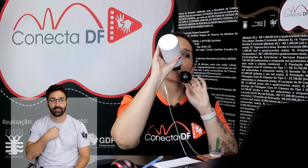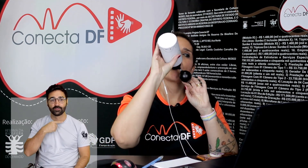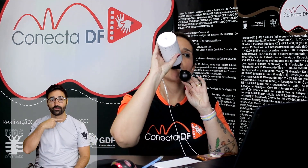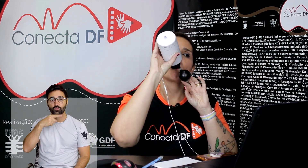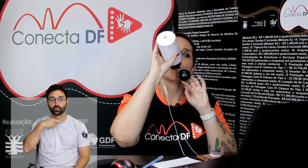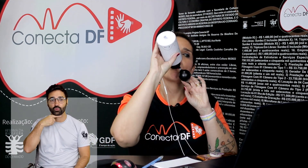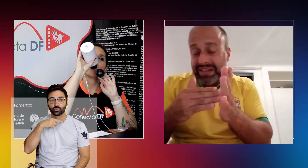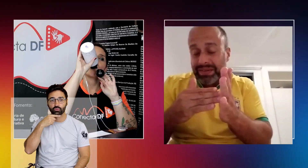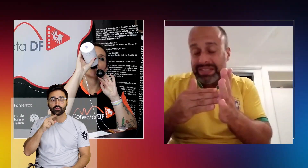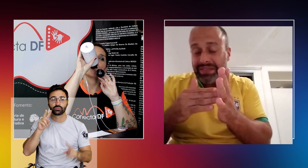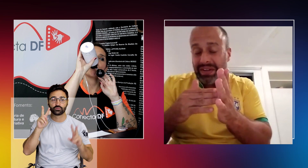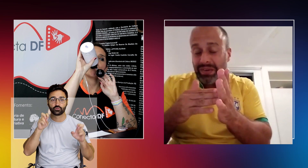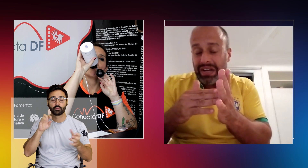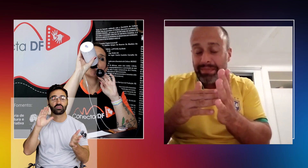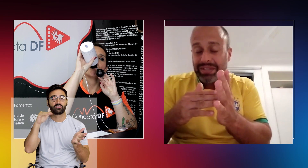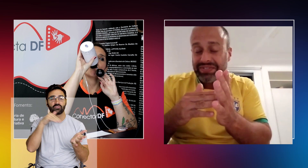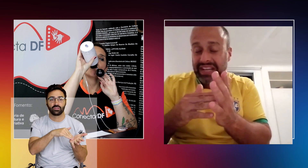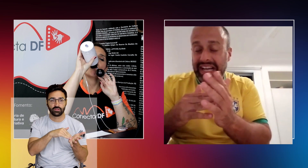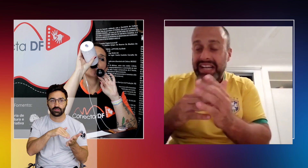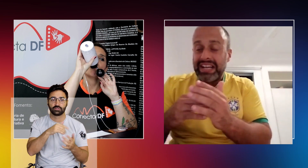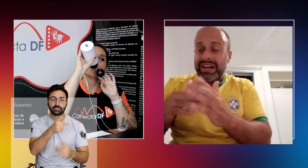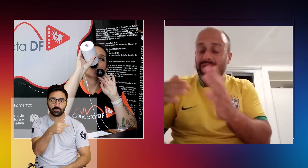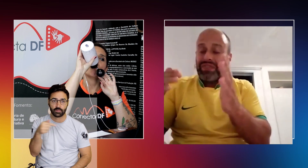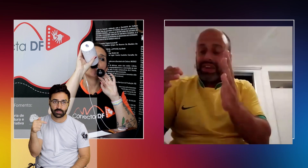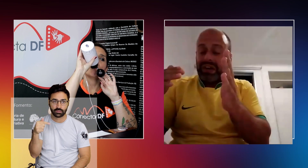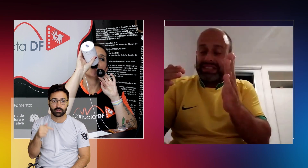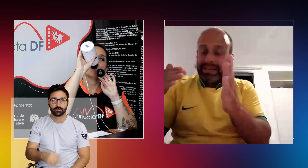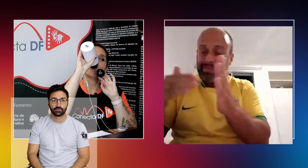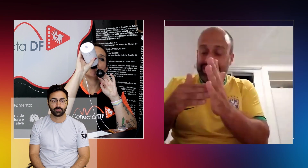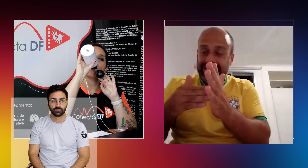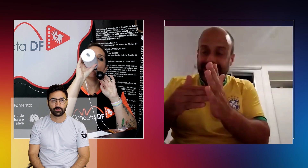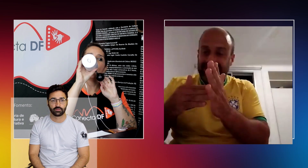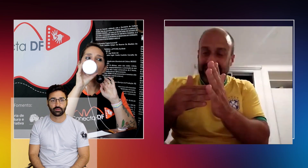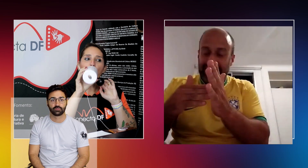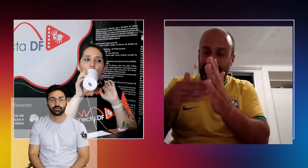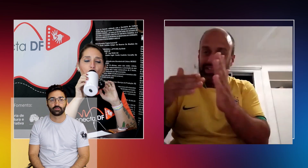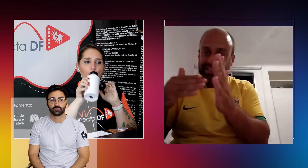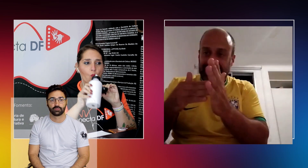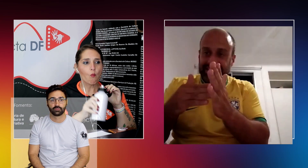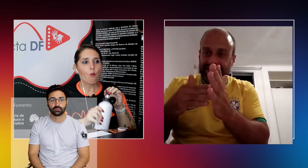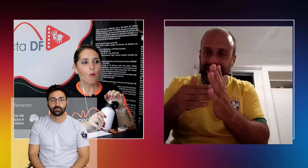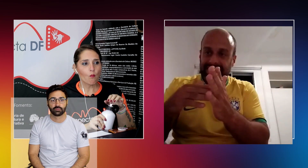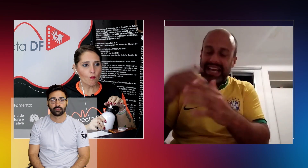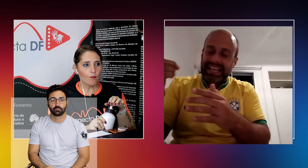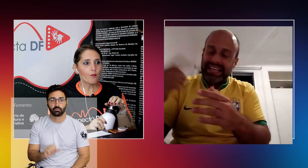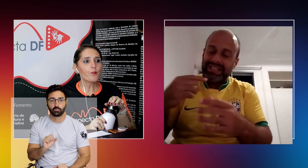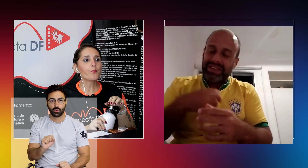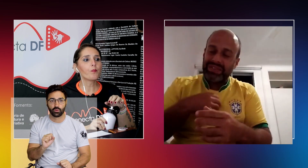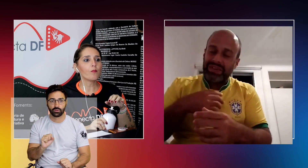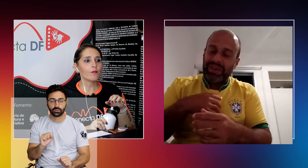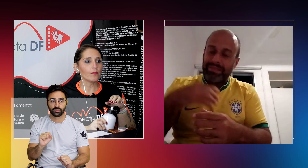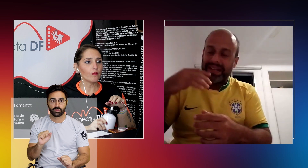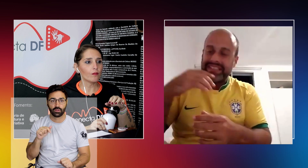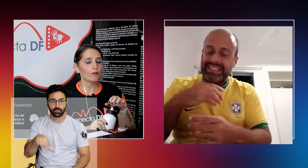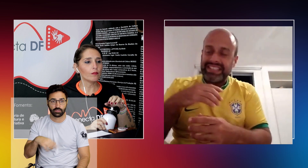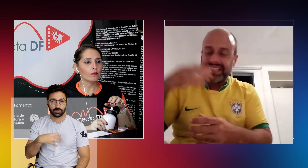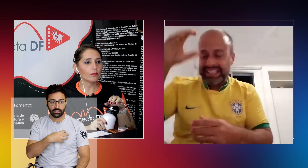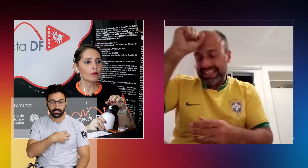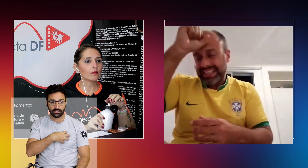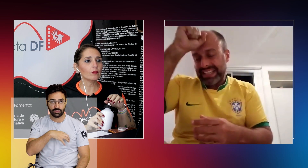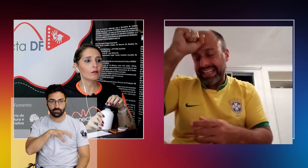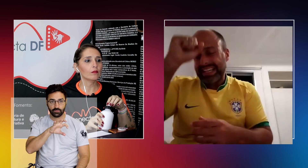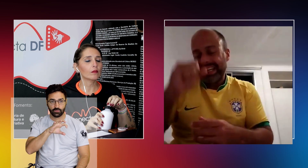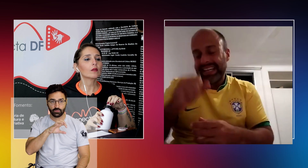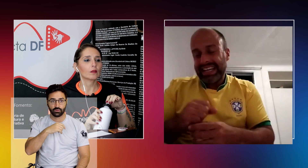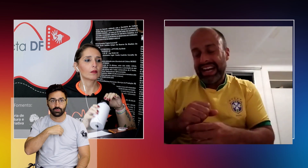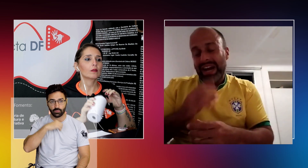de semana, né? Como a senhora falou, acabou de falar. O final de semana pode ser assim, e aqui em Salvador que eu aprendi,